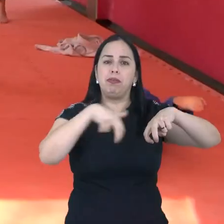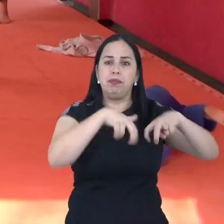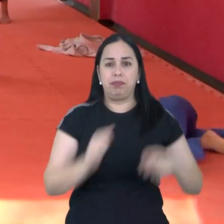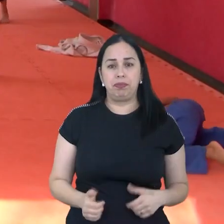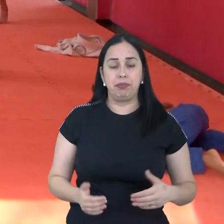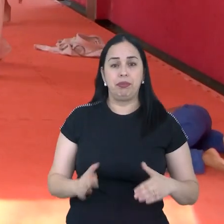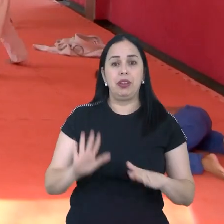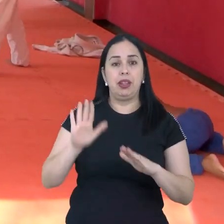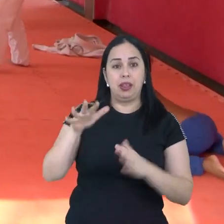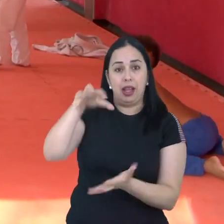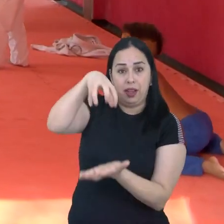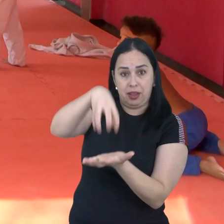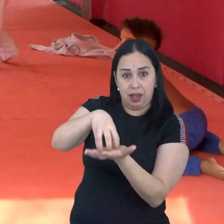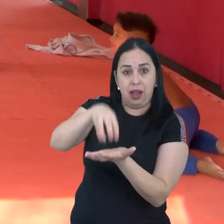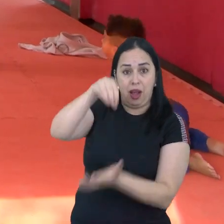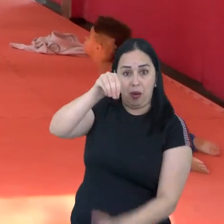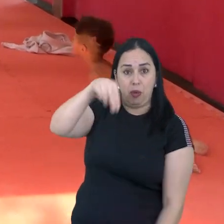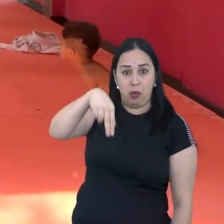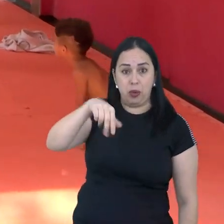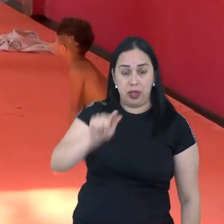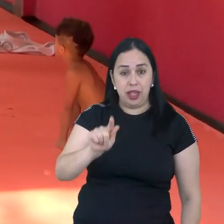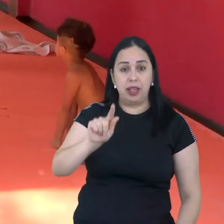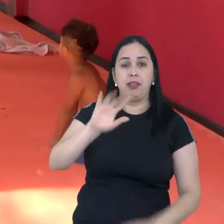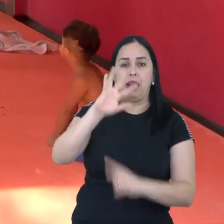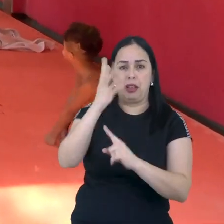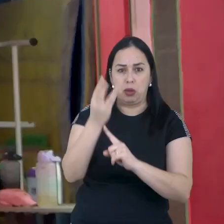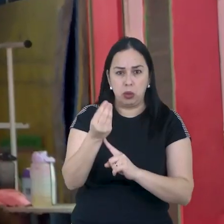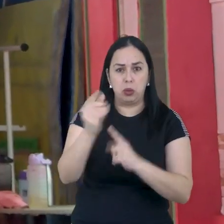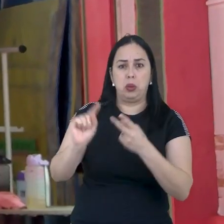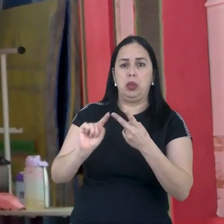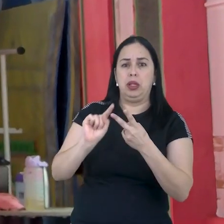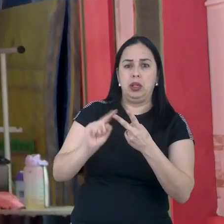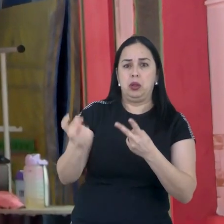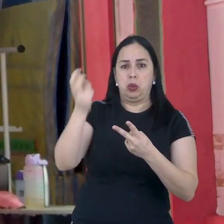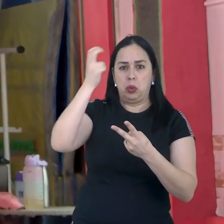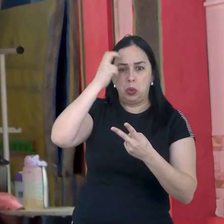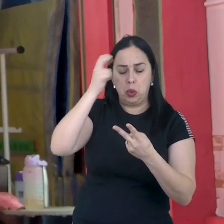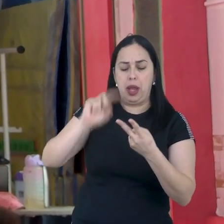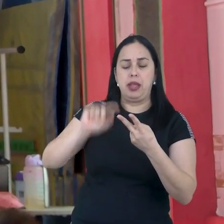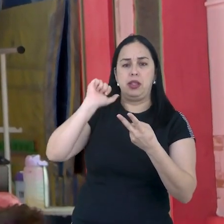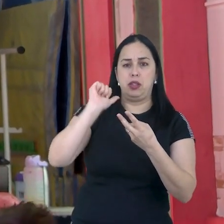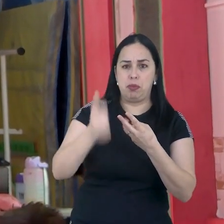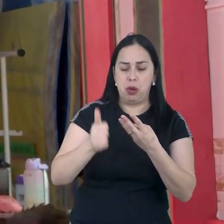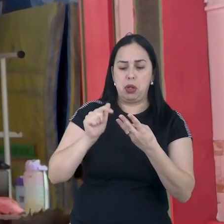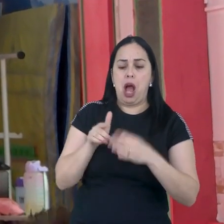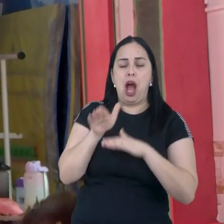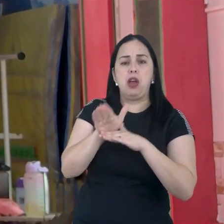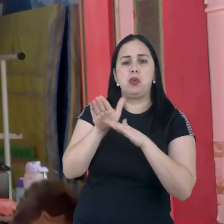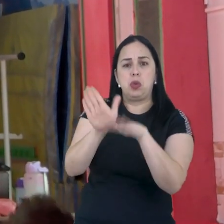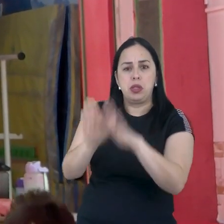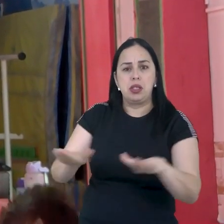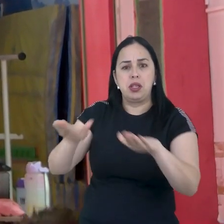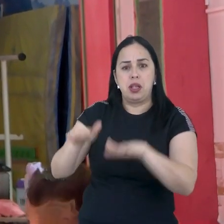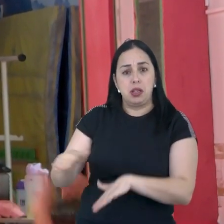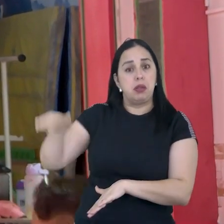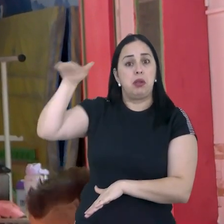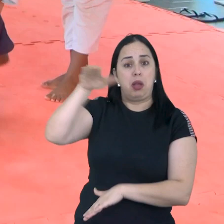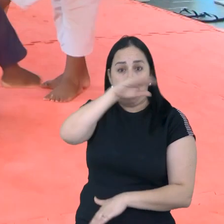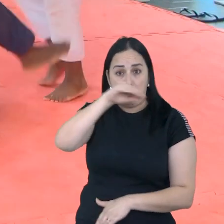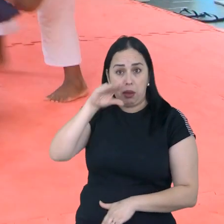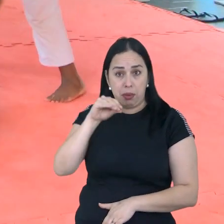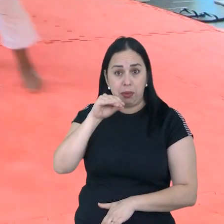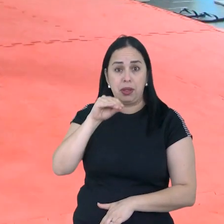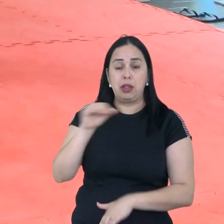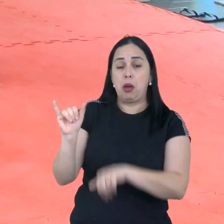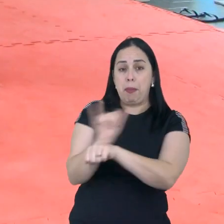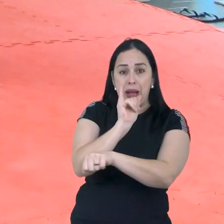direito. Nessa ONG, as atividades culturais, sociais e esportivas contribuem para a formação de crianças e adolescentes.